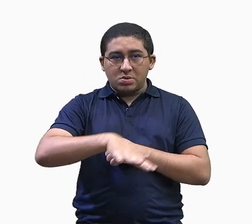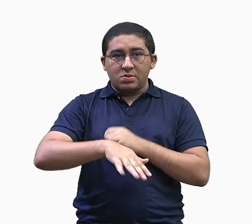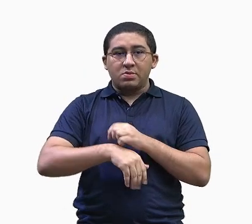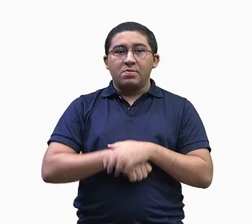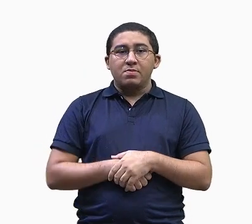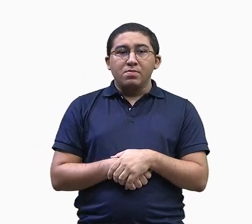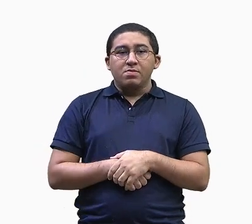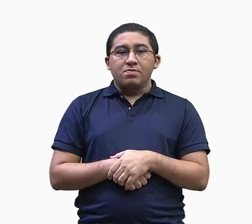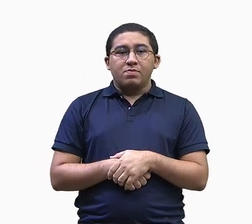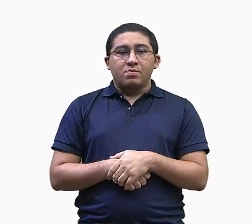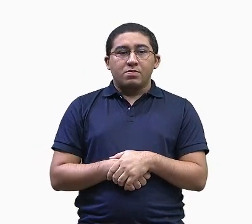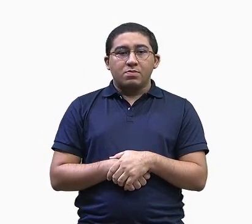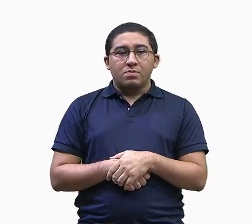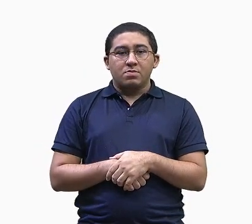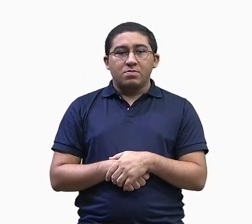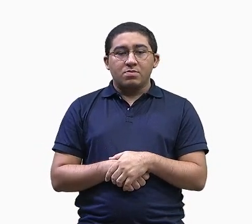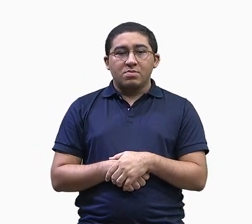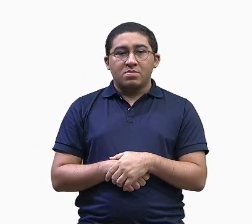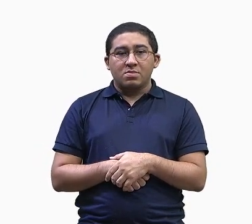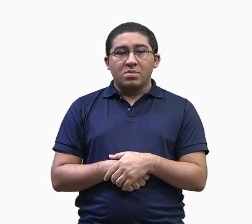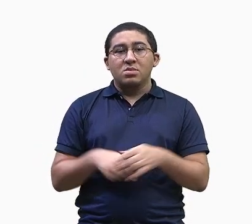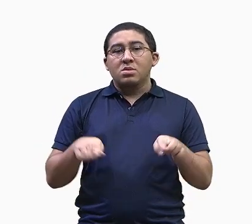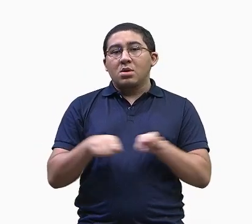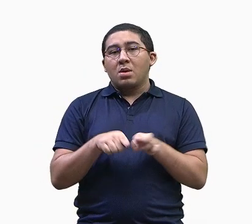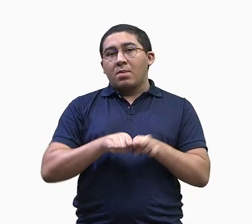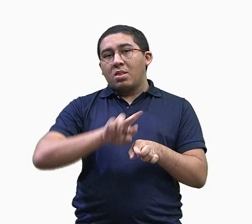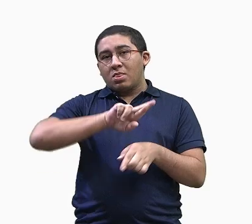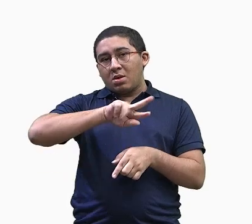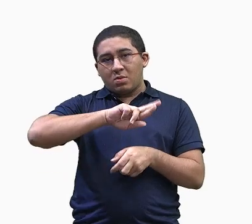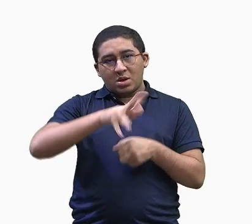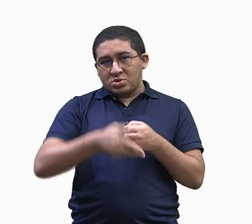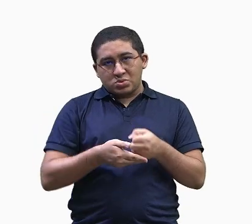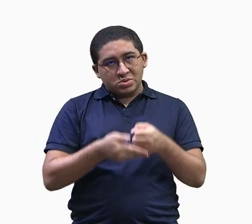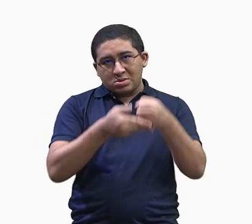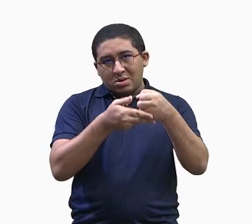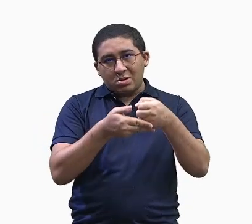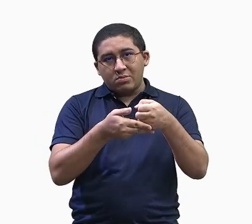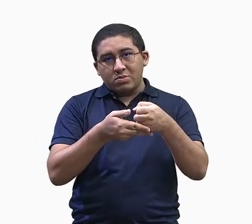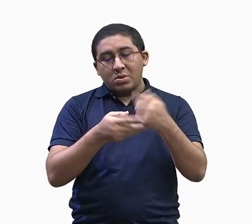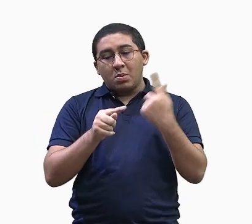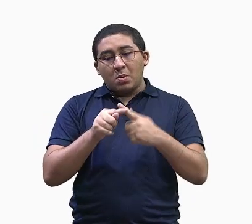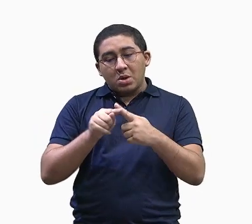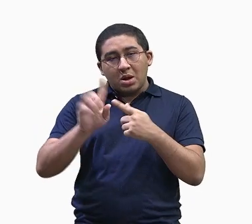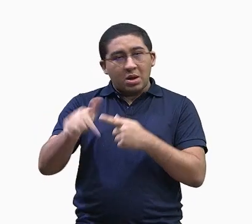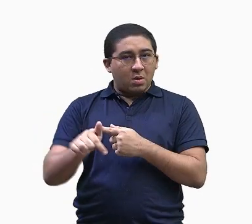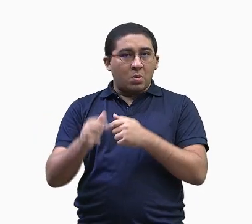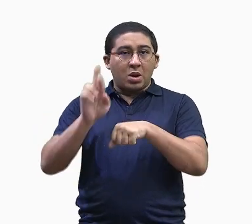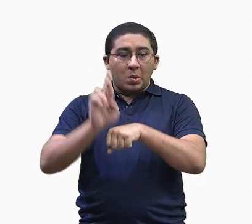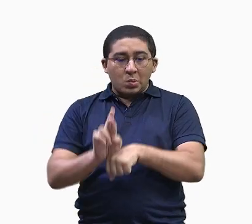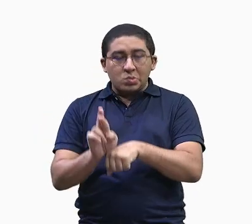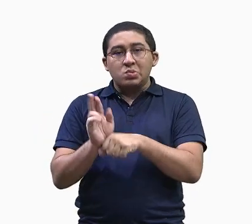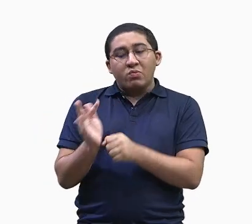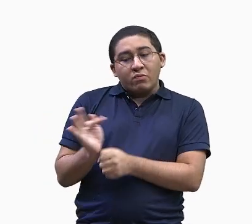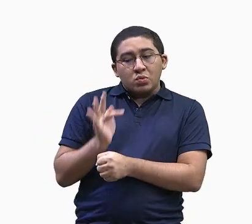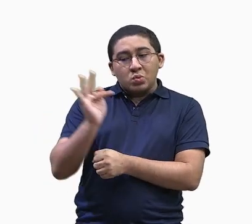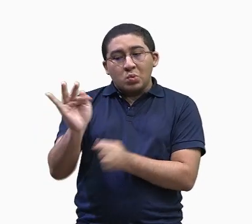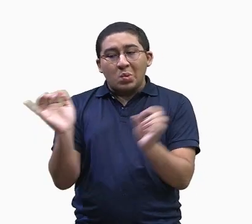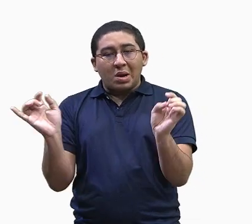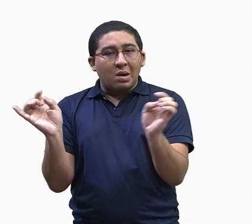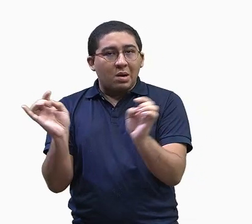insustentabilidade também é uma outra desvantagem, né? A gente tem aí um recurso finito e não renovável, né? Como a gente verificou ali no conceito